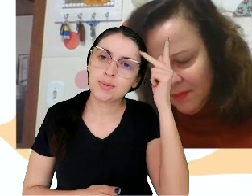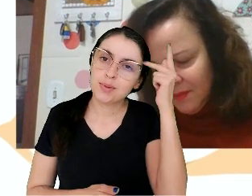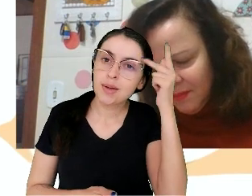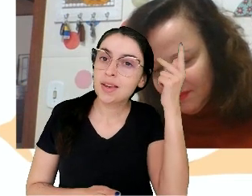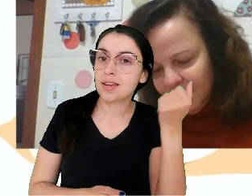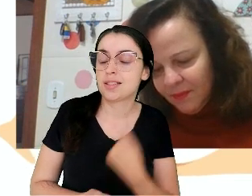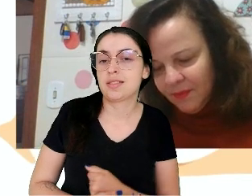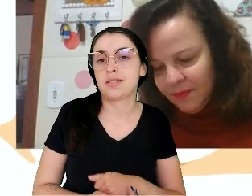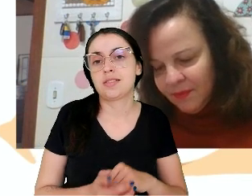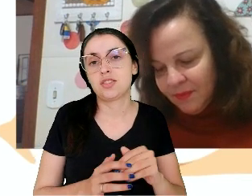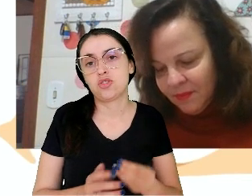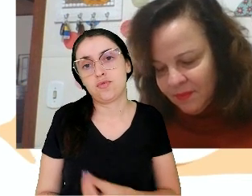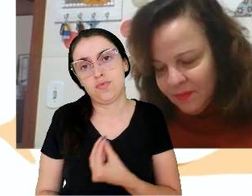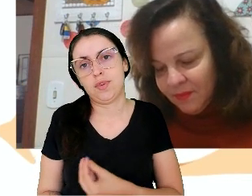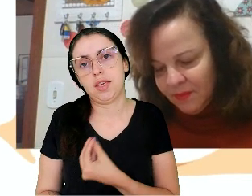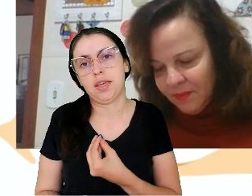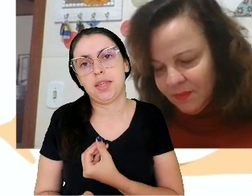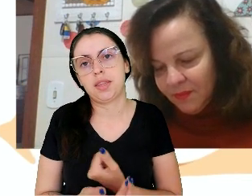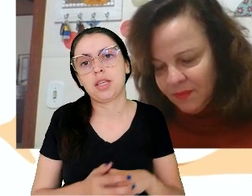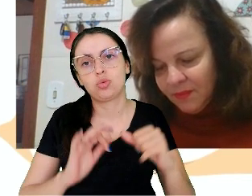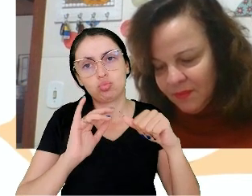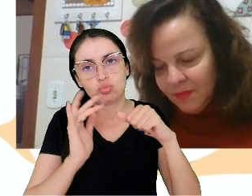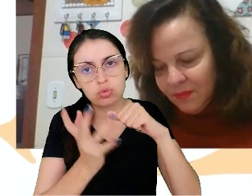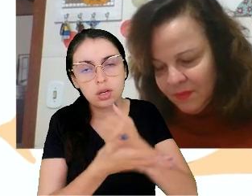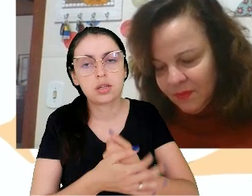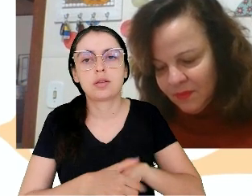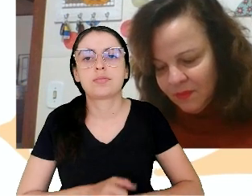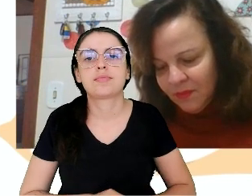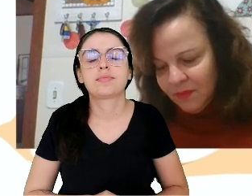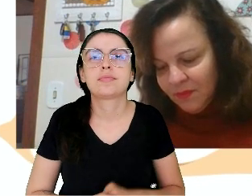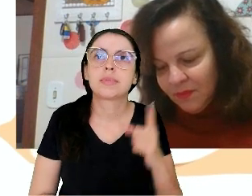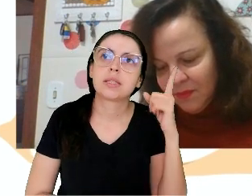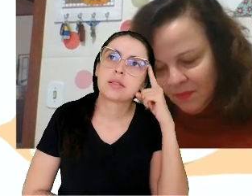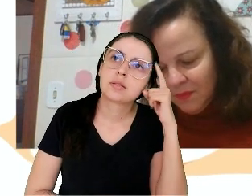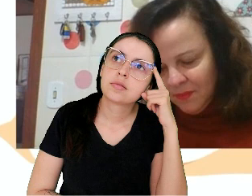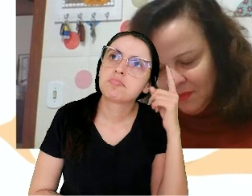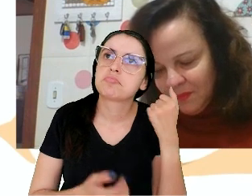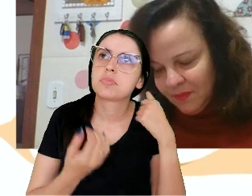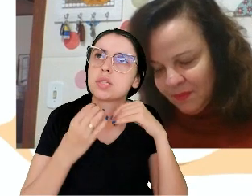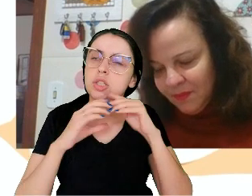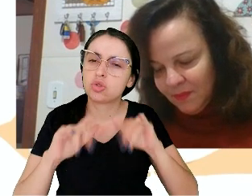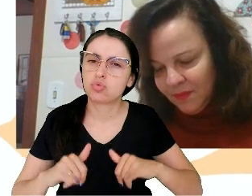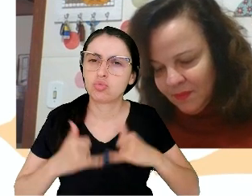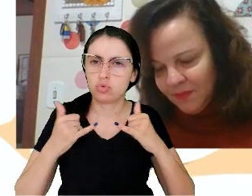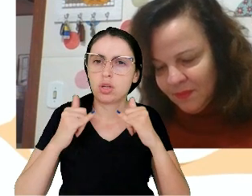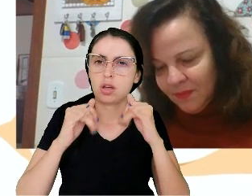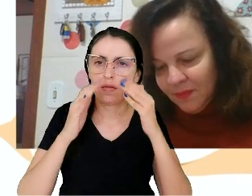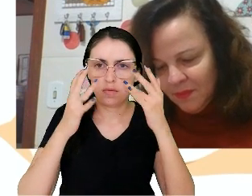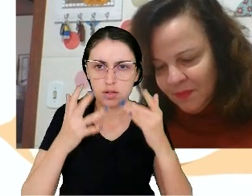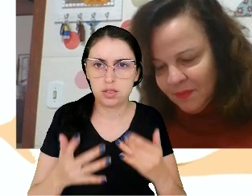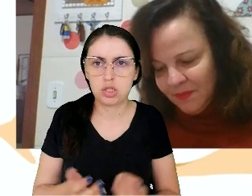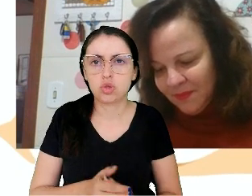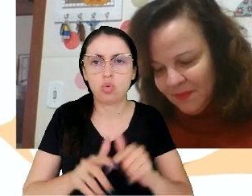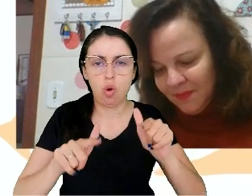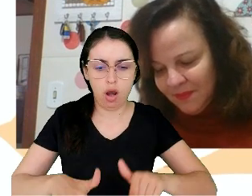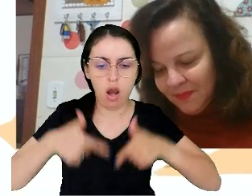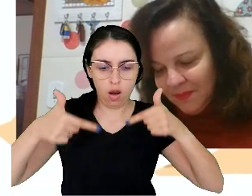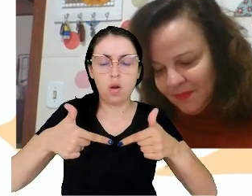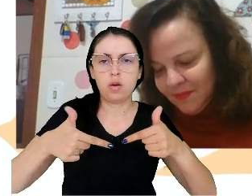vividas durante a pandemia e deixam para todos nós mensagem de luta,